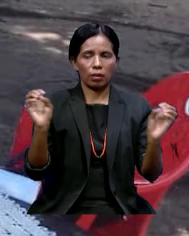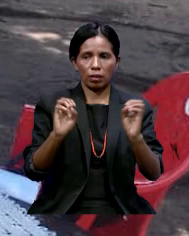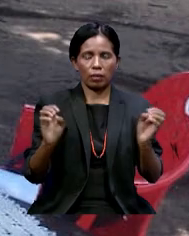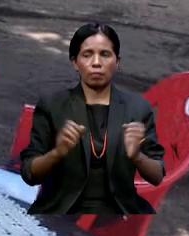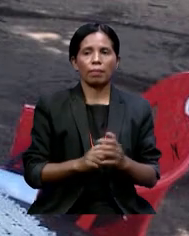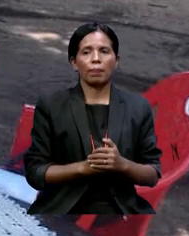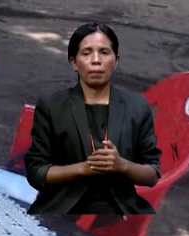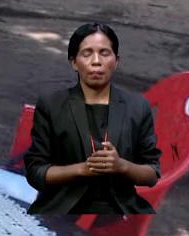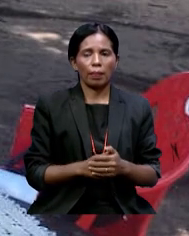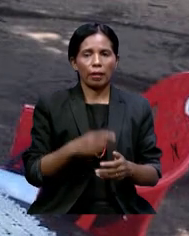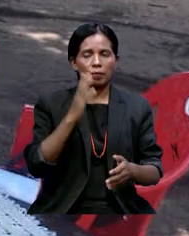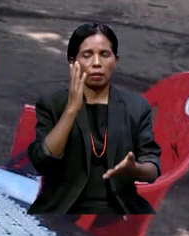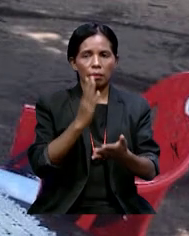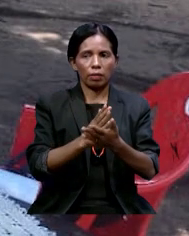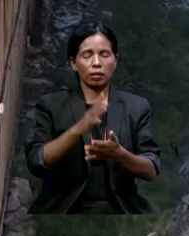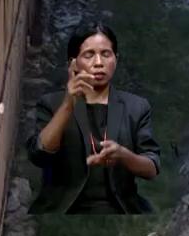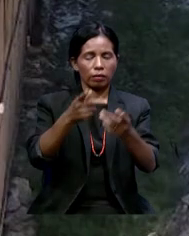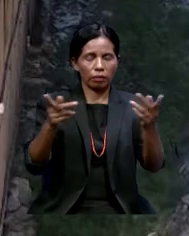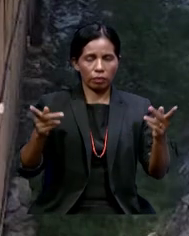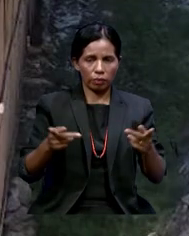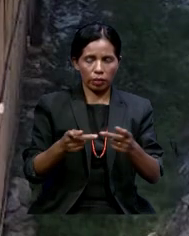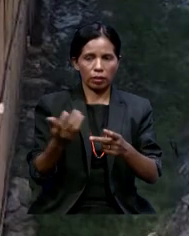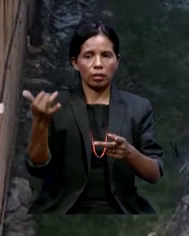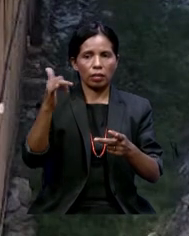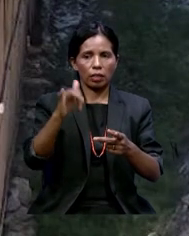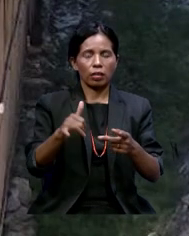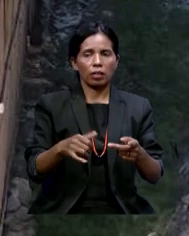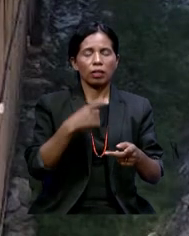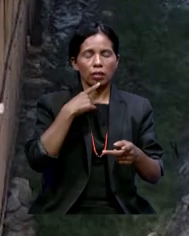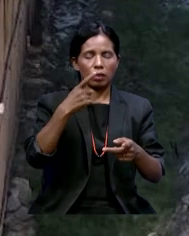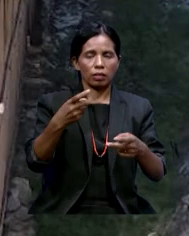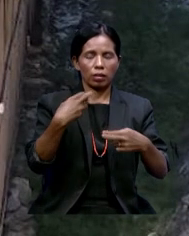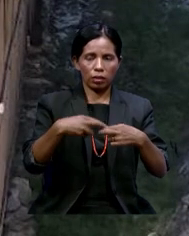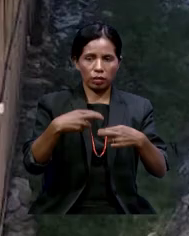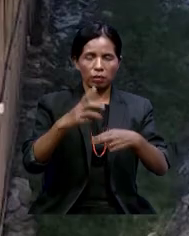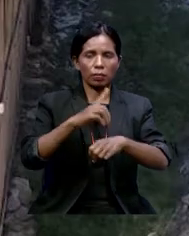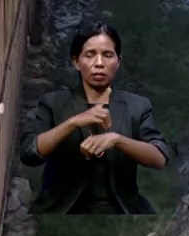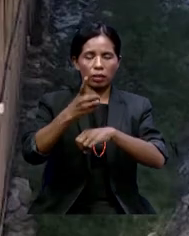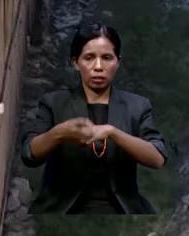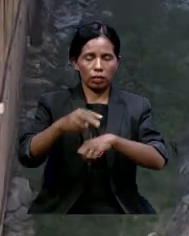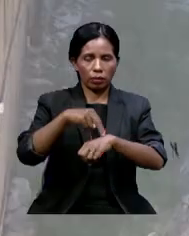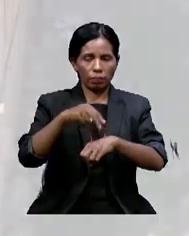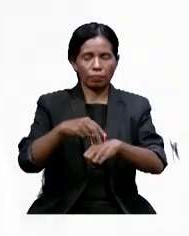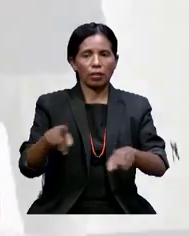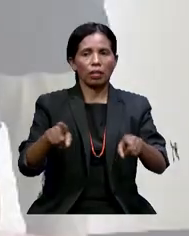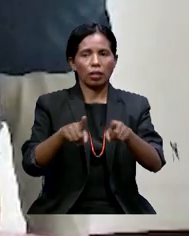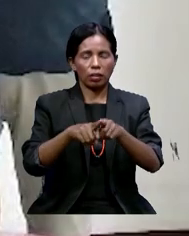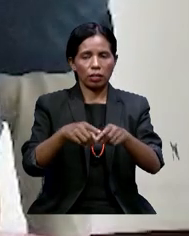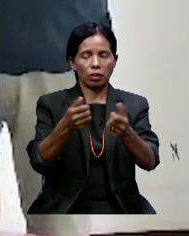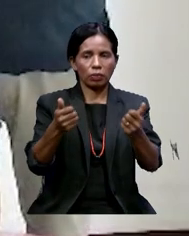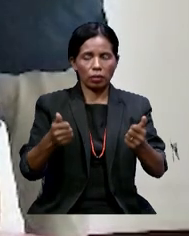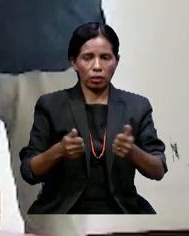komunidade hotu atu evita hela iha area sira nebe considerado sai risco ba desastre natural. Essa autoridade de proteção